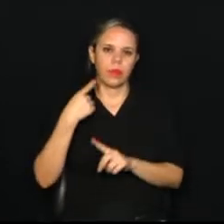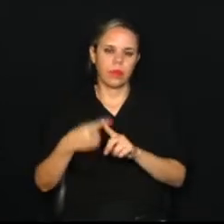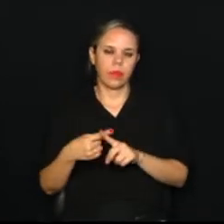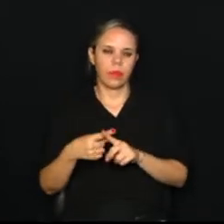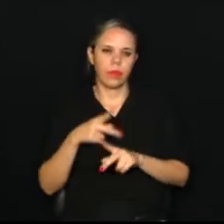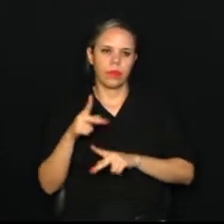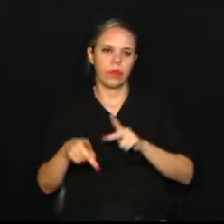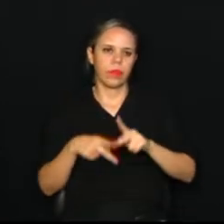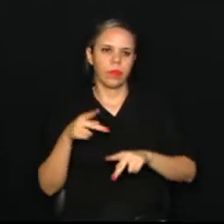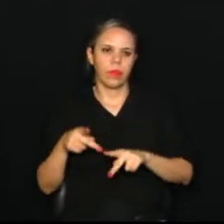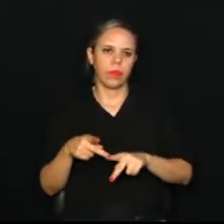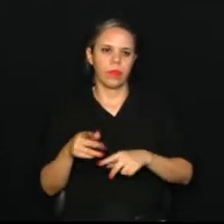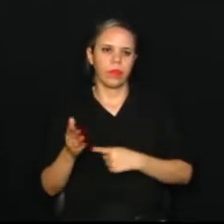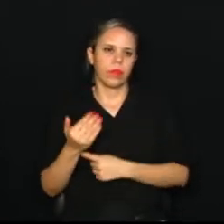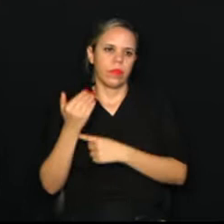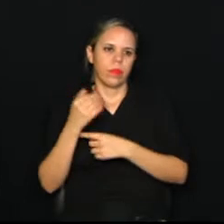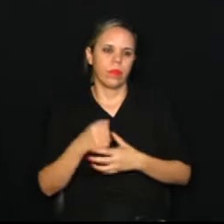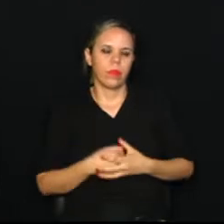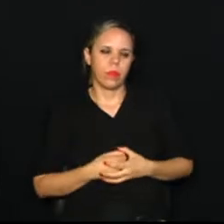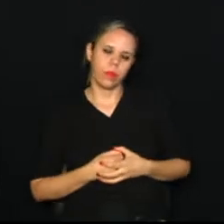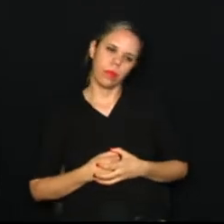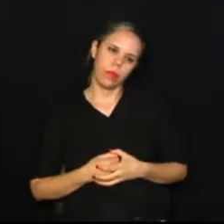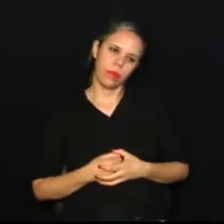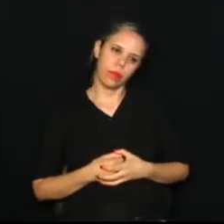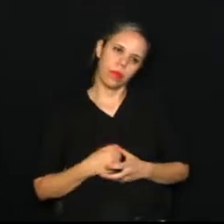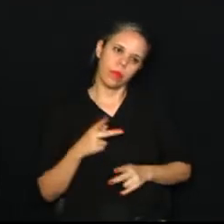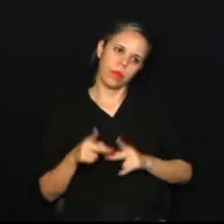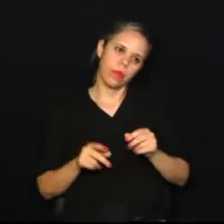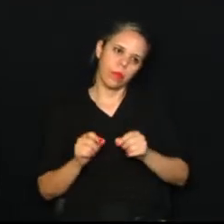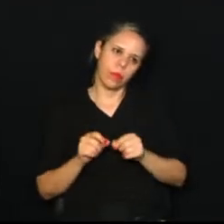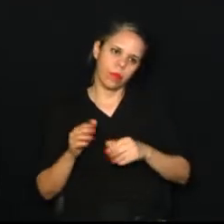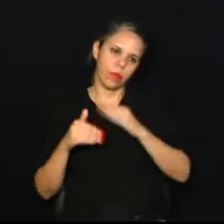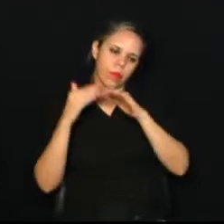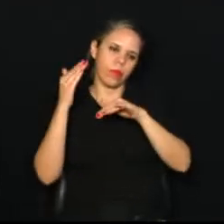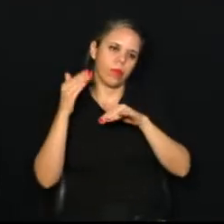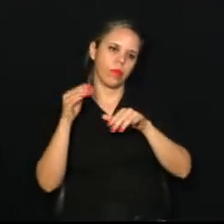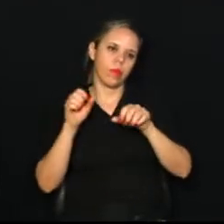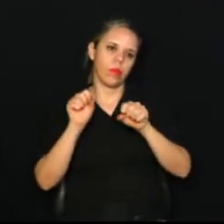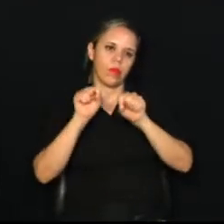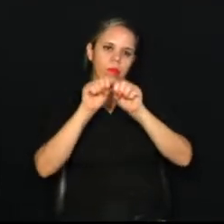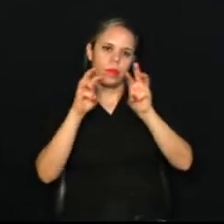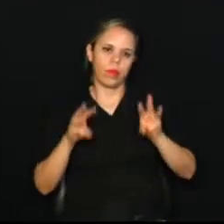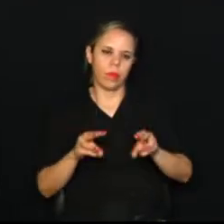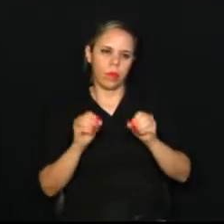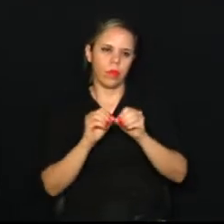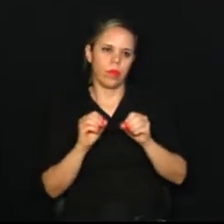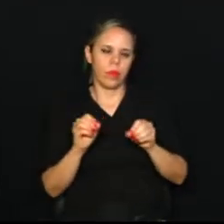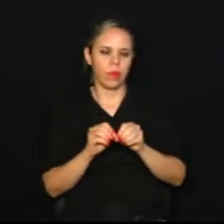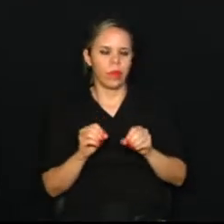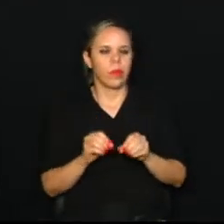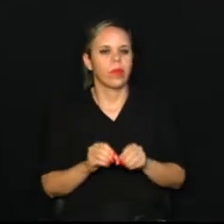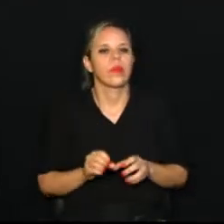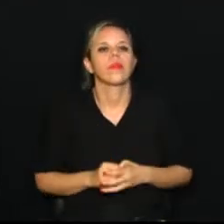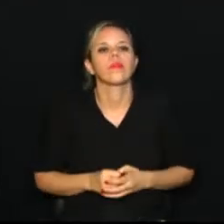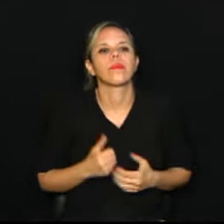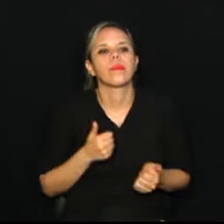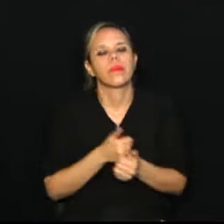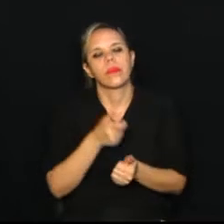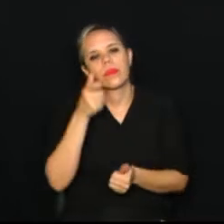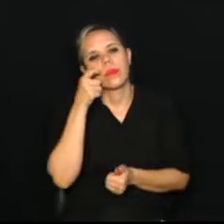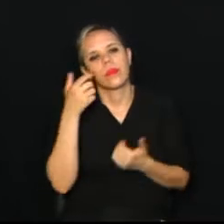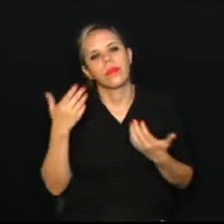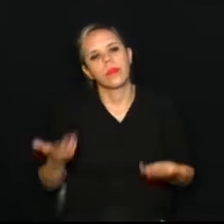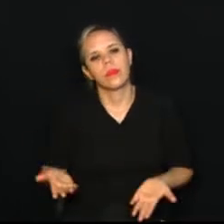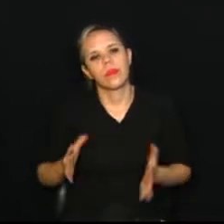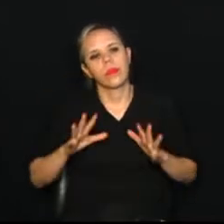o pessoal de tecnologia, que é o pessoal que faz desenvolvimento de software, que faz o acompanhamento